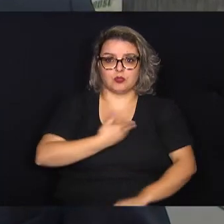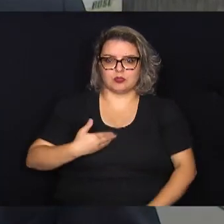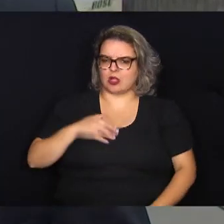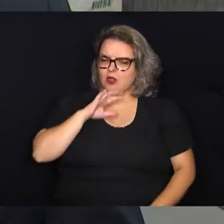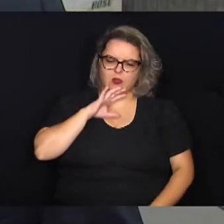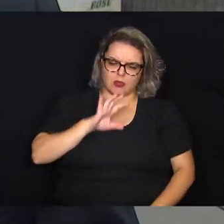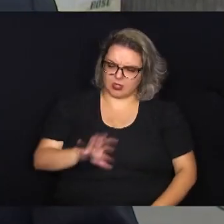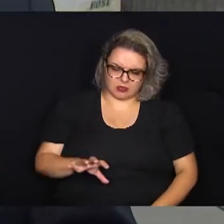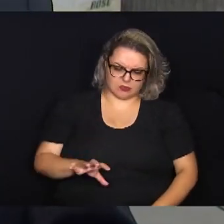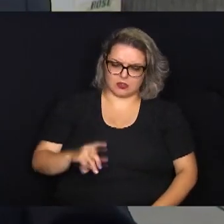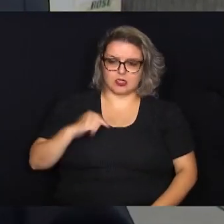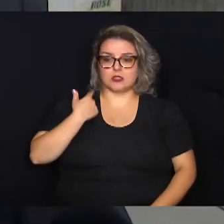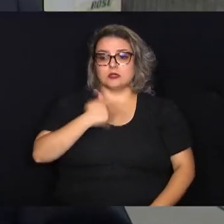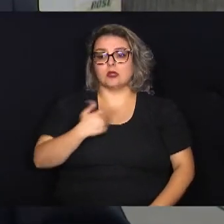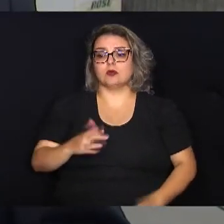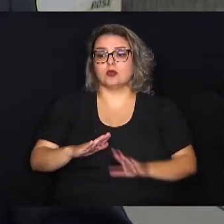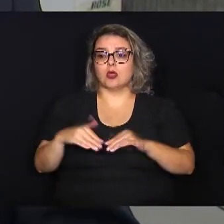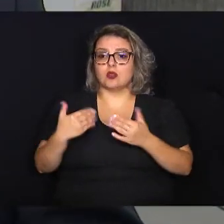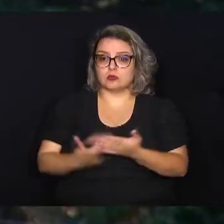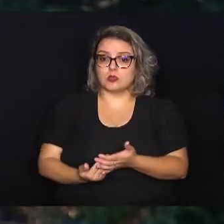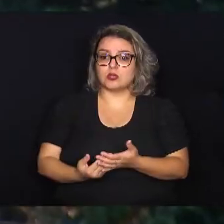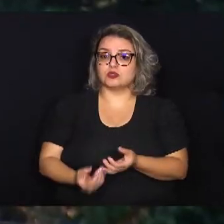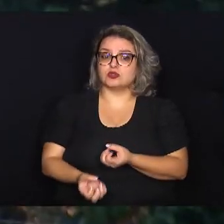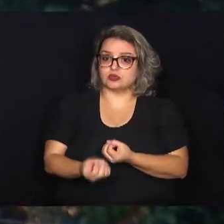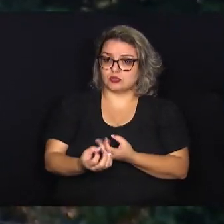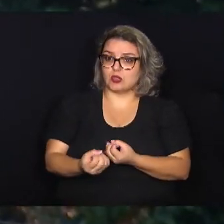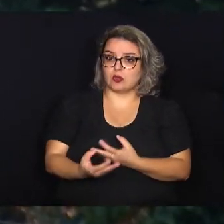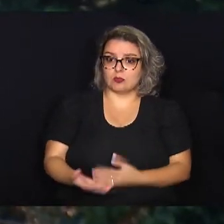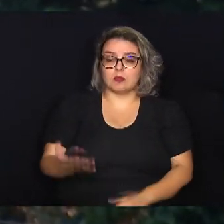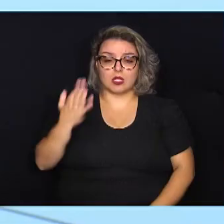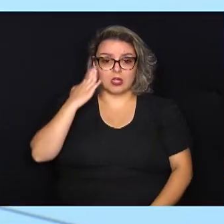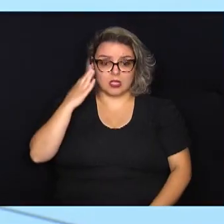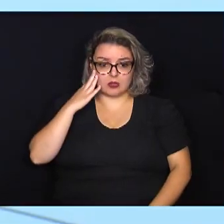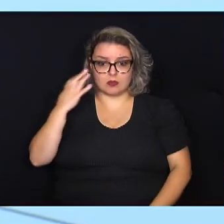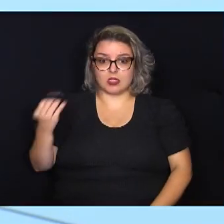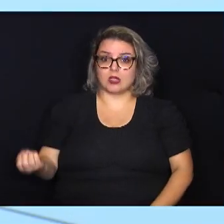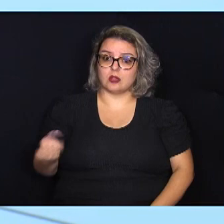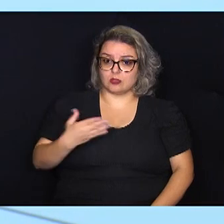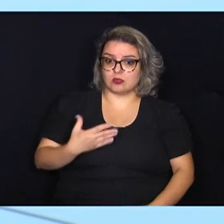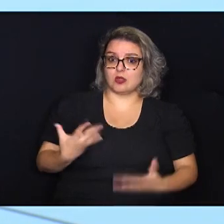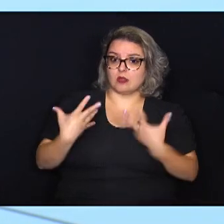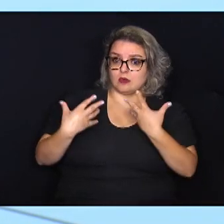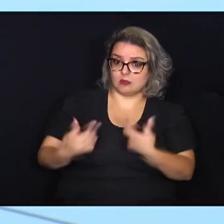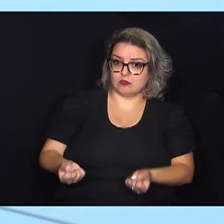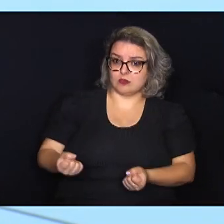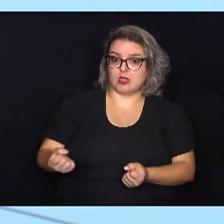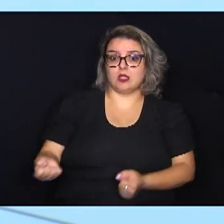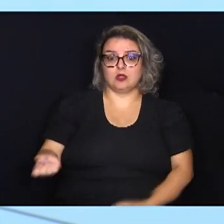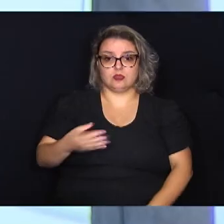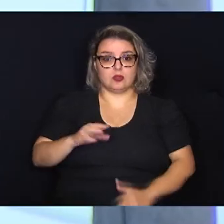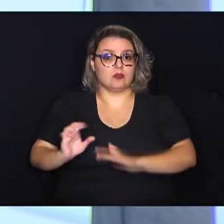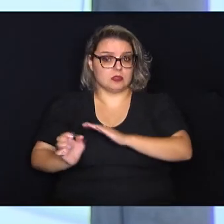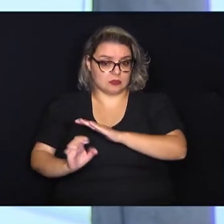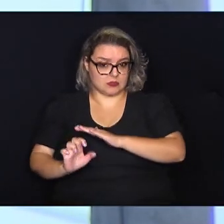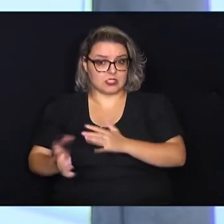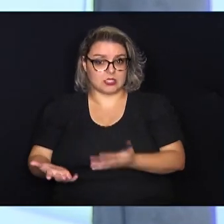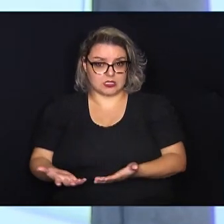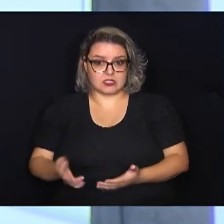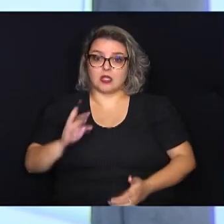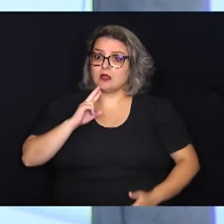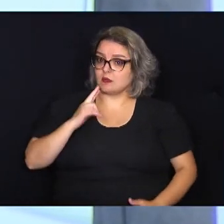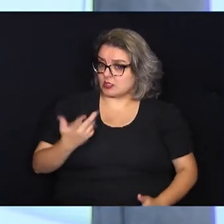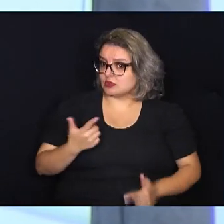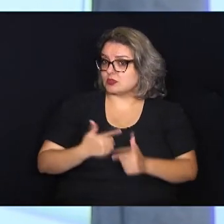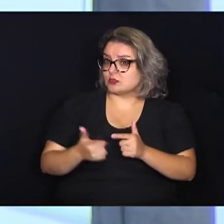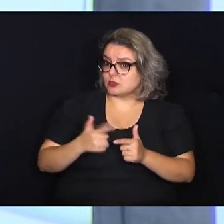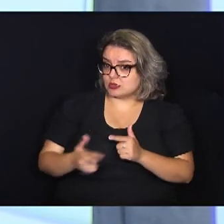nós estamos entrando com esse requerimento de informação para que a nova ganhadora, a nova empresa possa resolver o problema